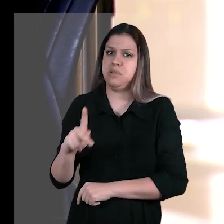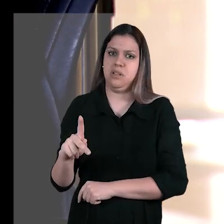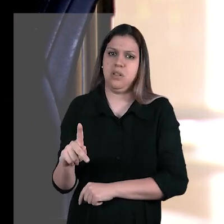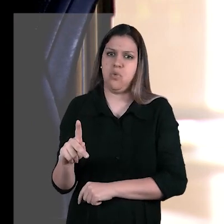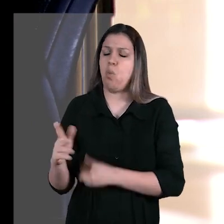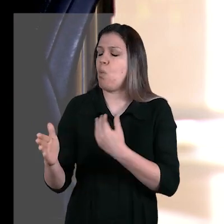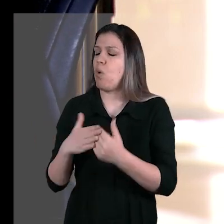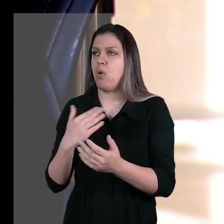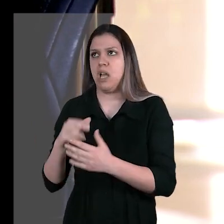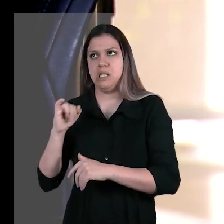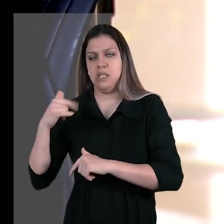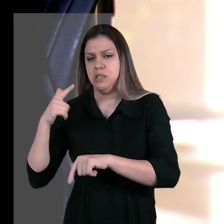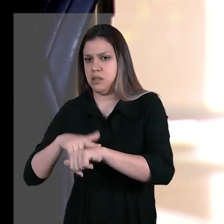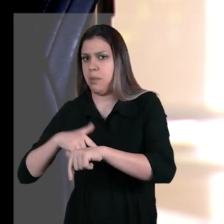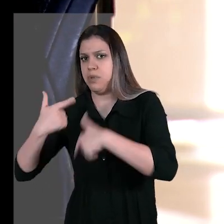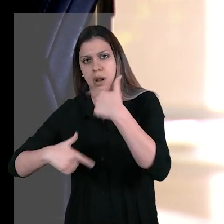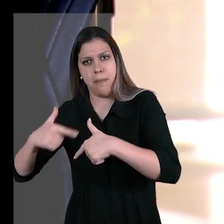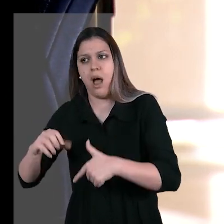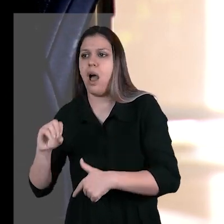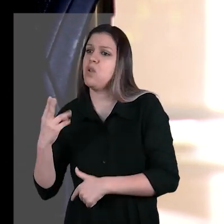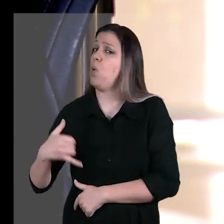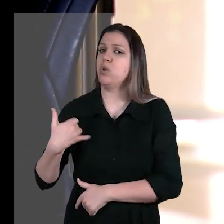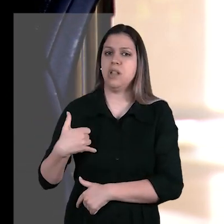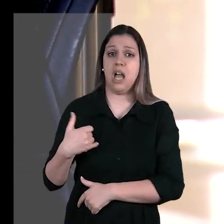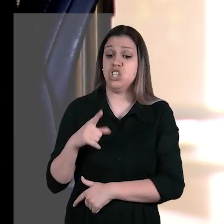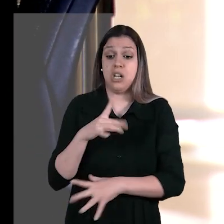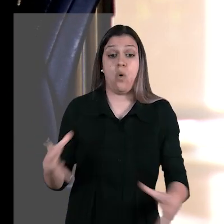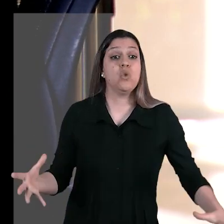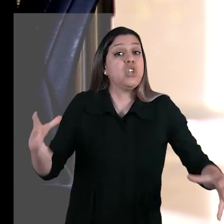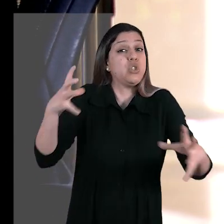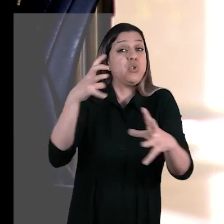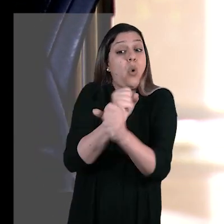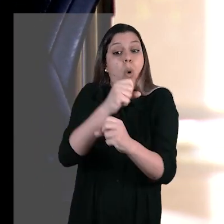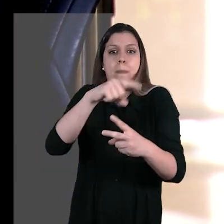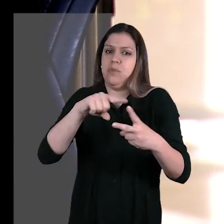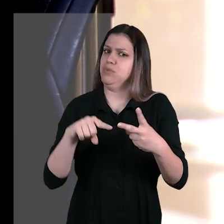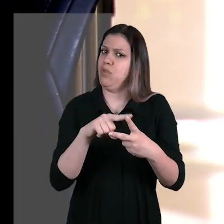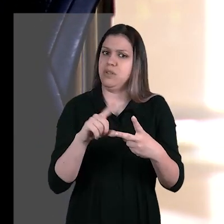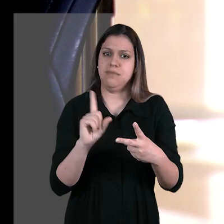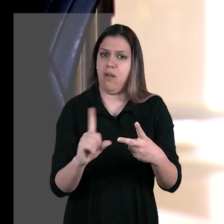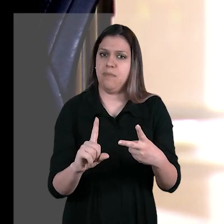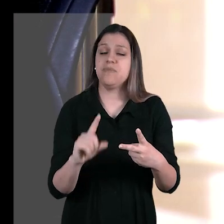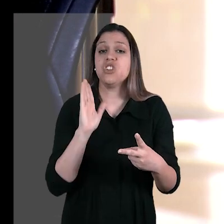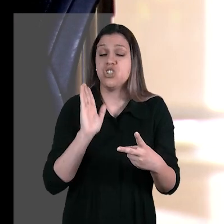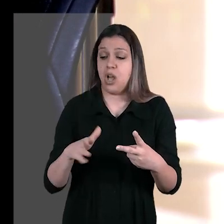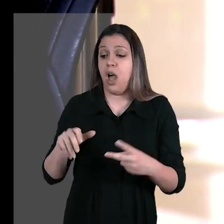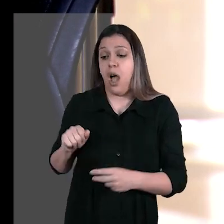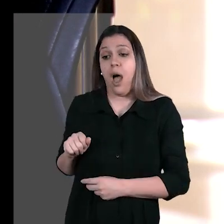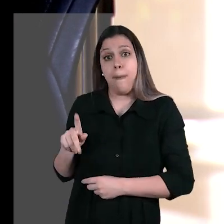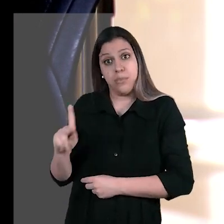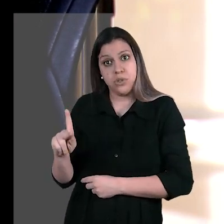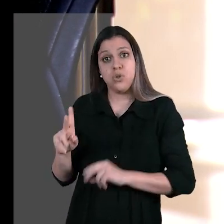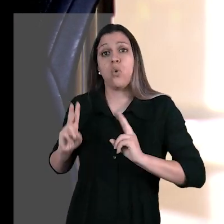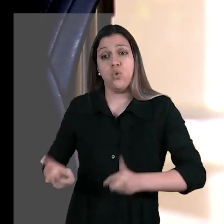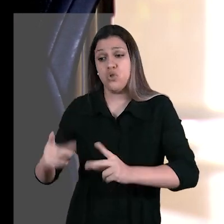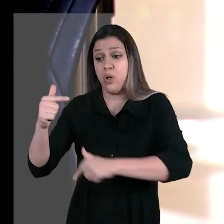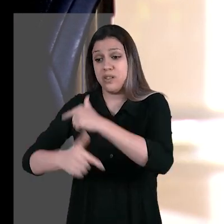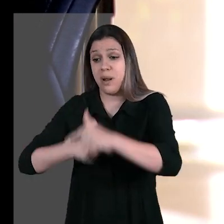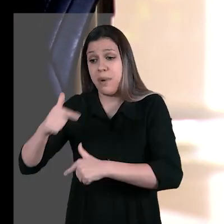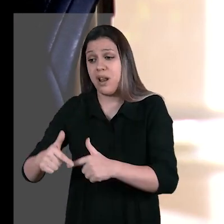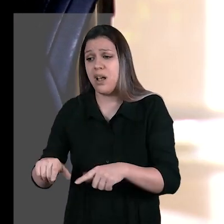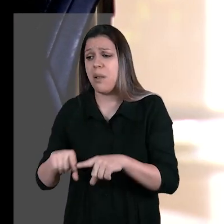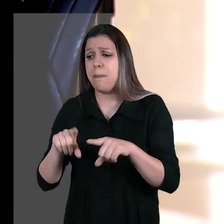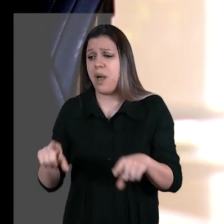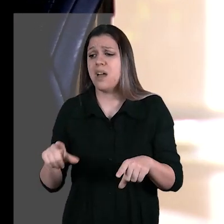por idade, quer seja por contribuição. Isso ela não acumula. Então, você aposentou, continuou trabalhando,